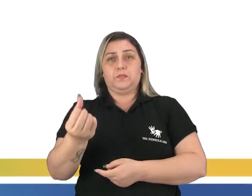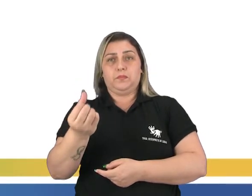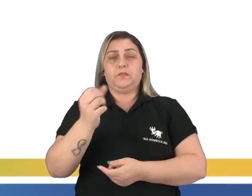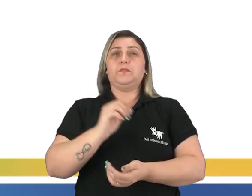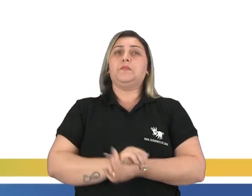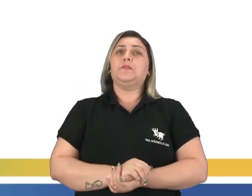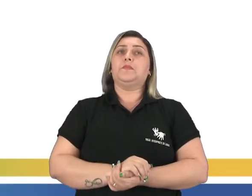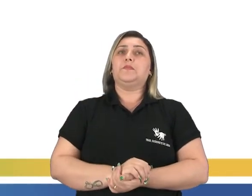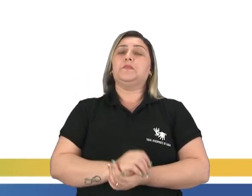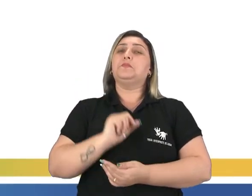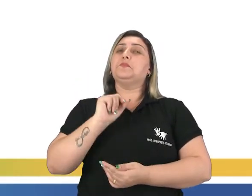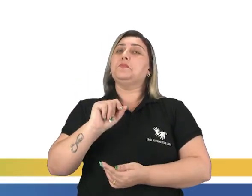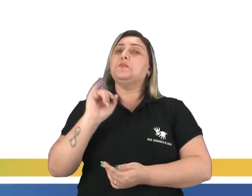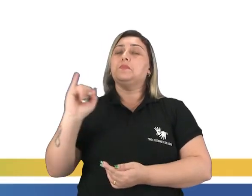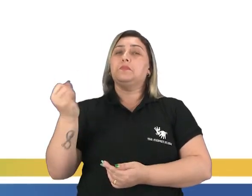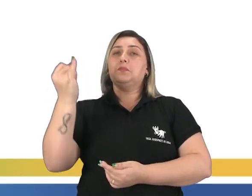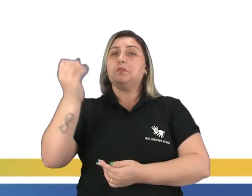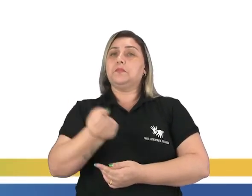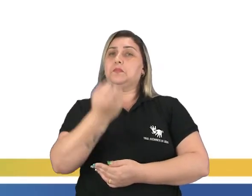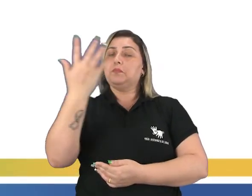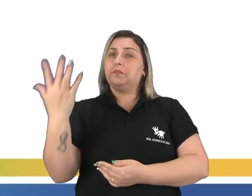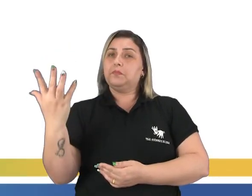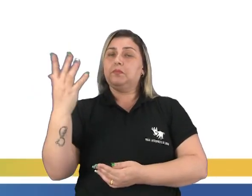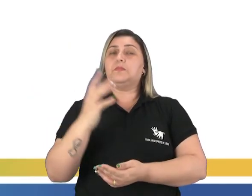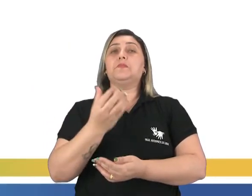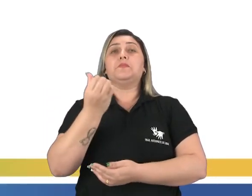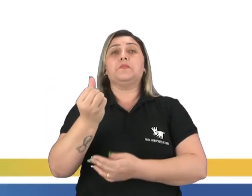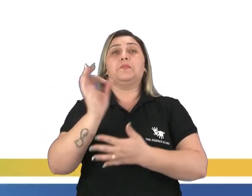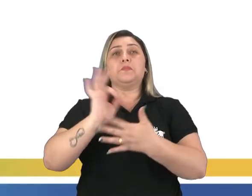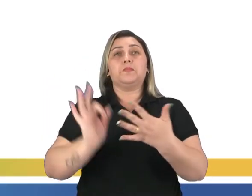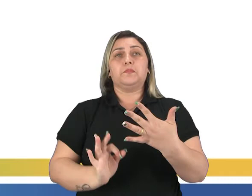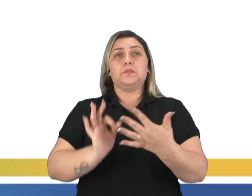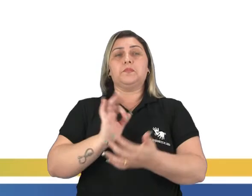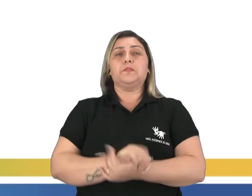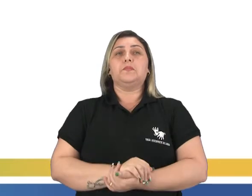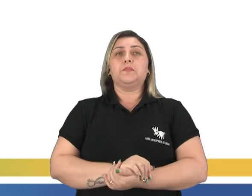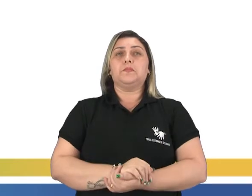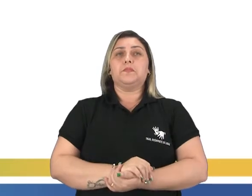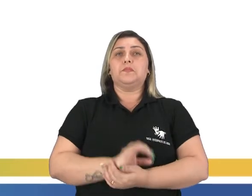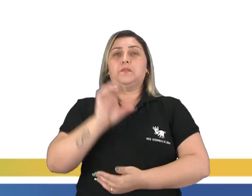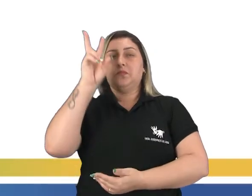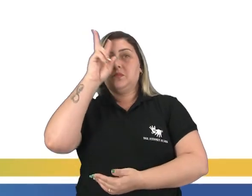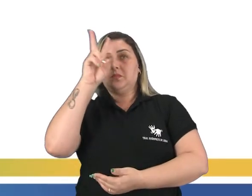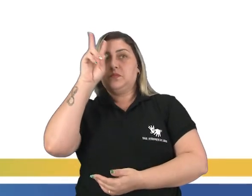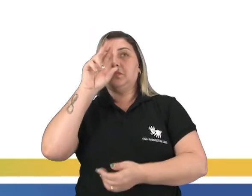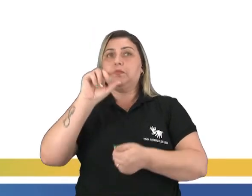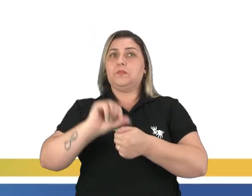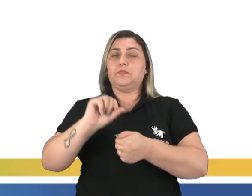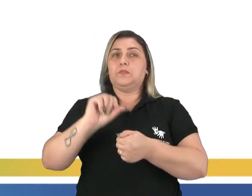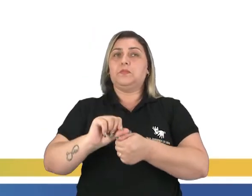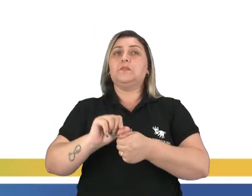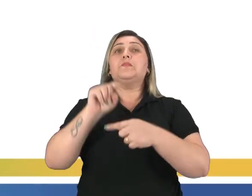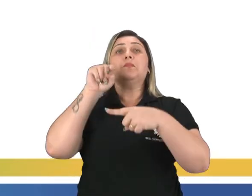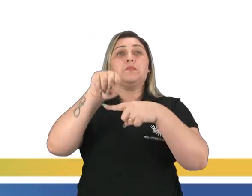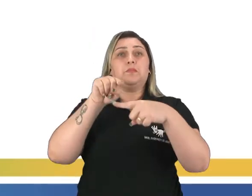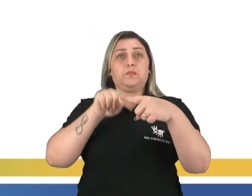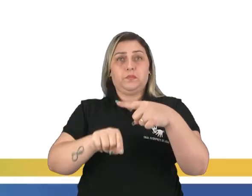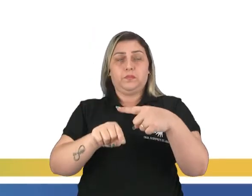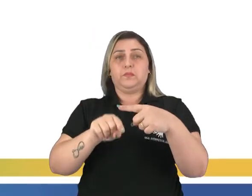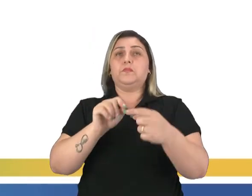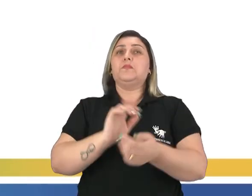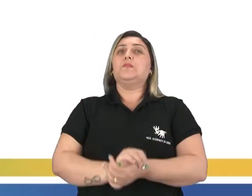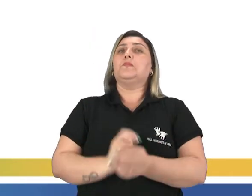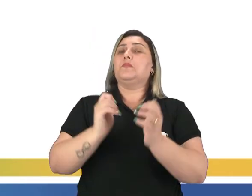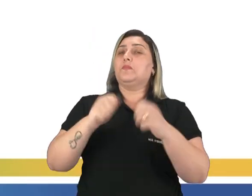5 ou 6. Então, o que importa é a quantidade, ou seja, são 6 elementos. Então, basta lembrar que vamos ter que fazer a divisão dos casos